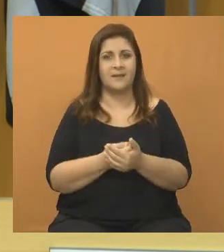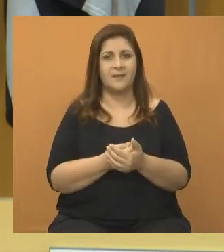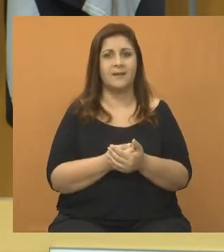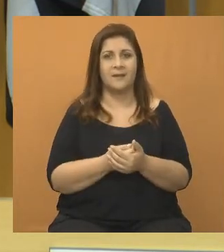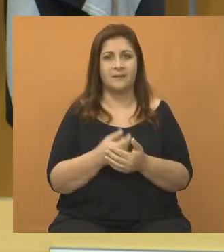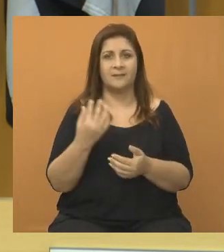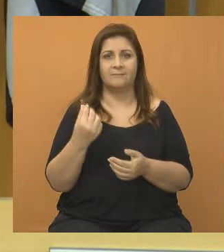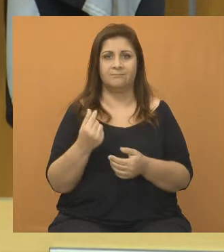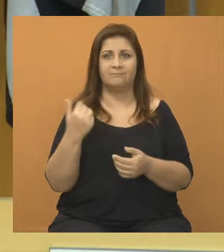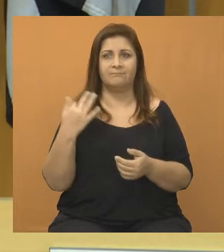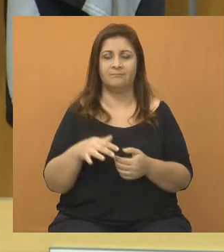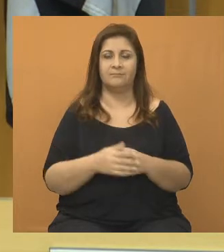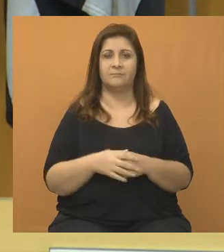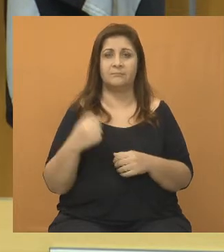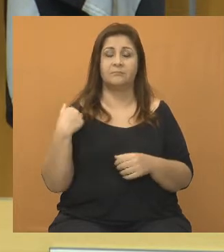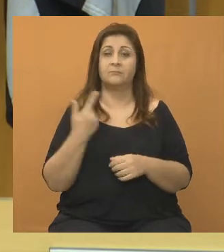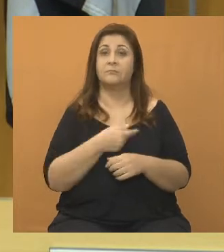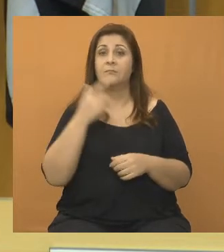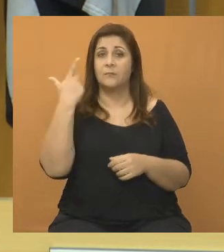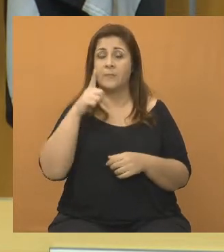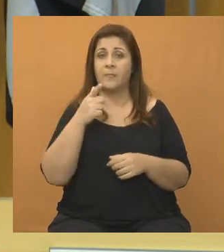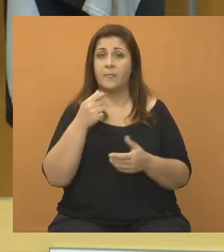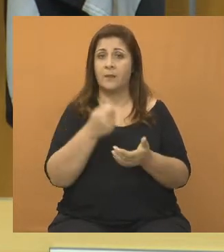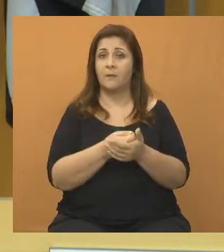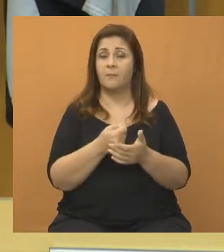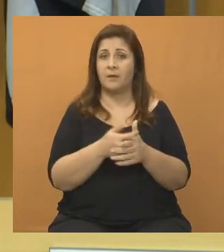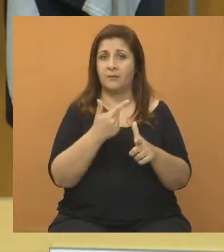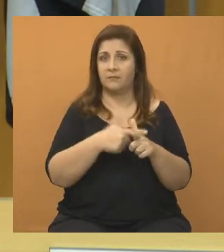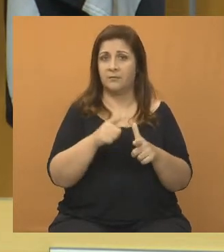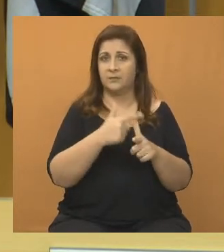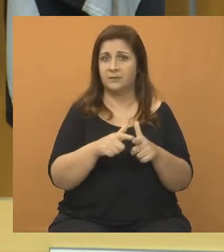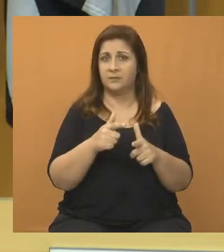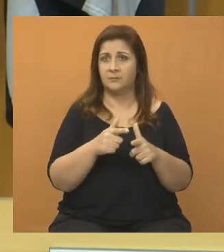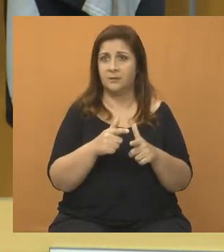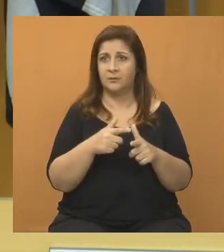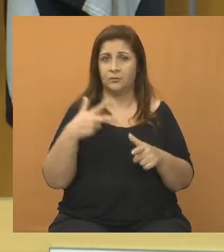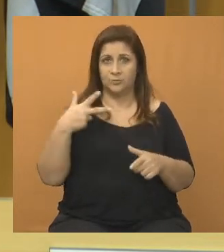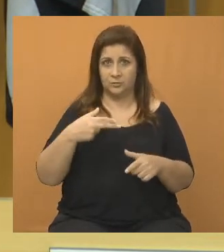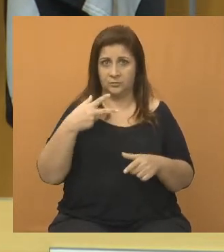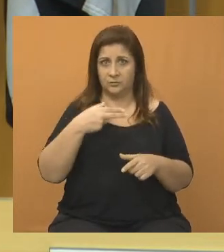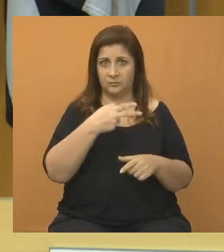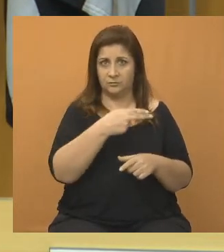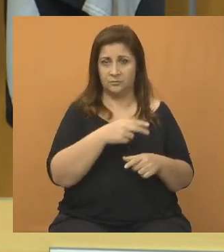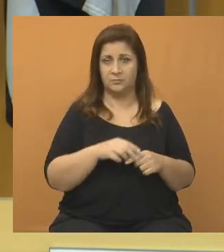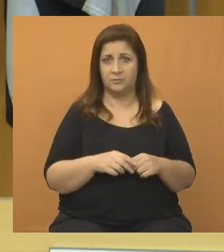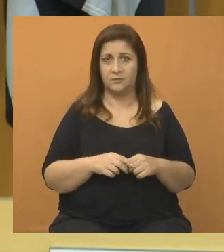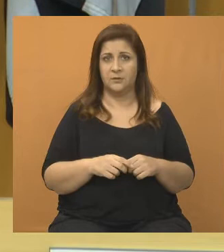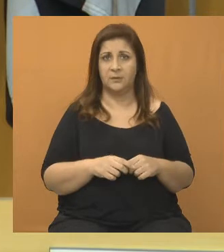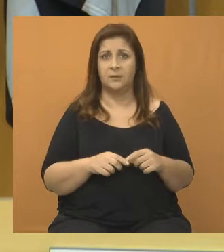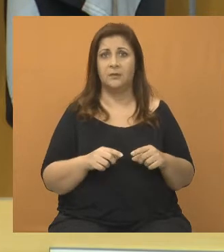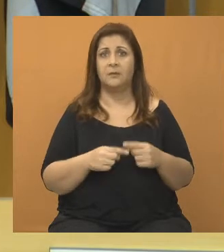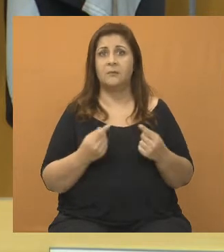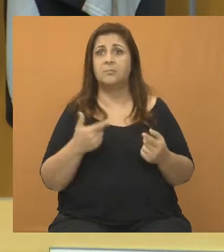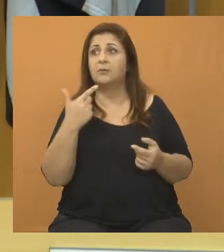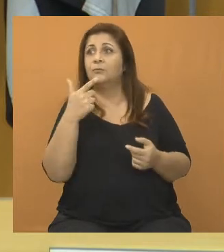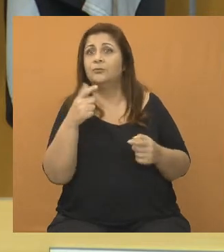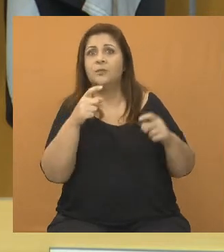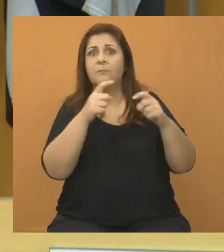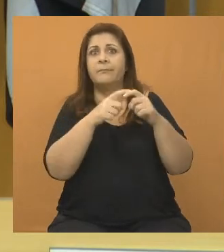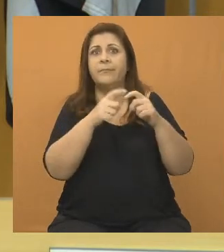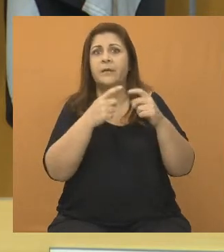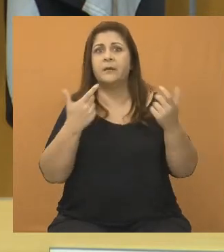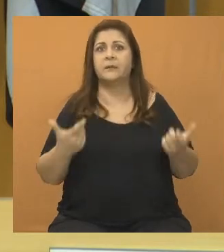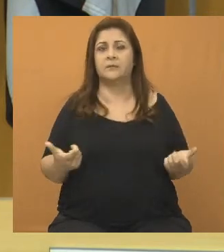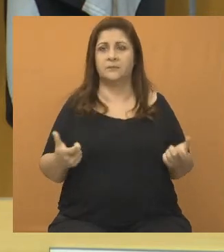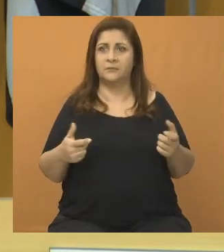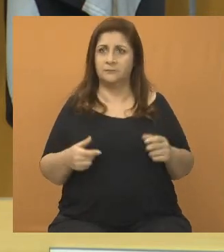conseguiu um financiamento para cirurgias eletivas e a gente caiu na dificuldade de conseguir a agenda de médicos